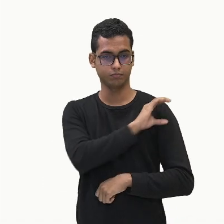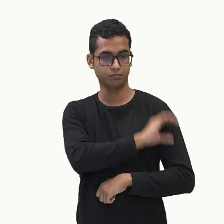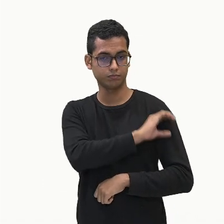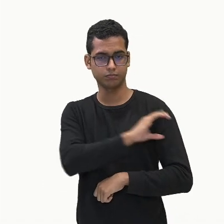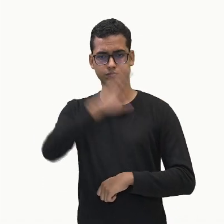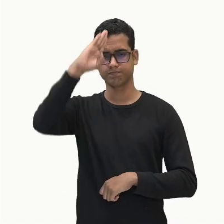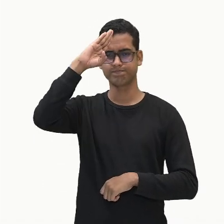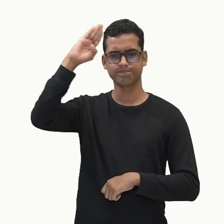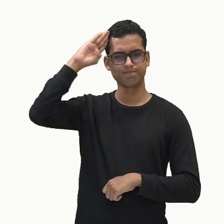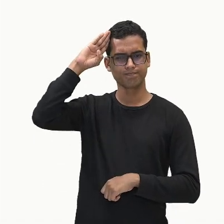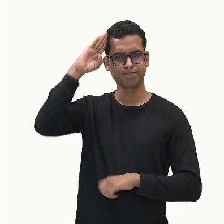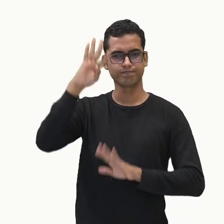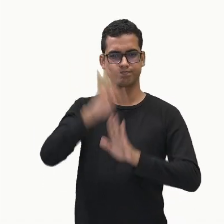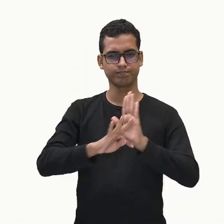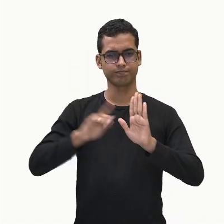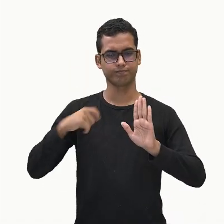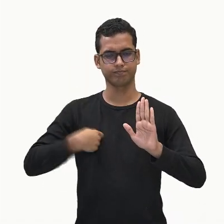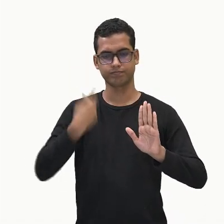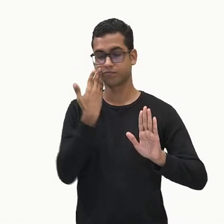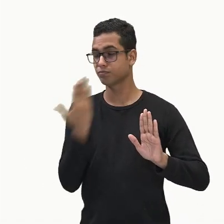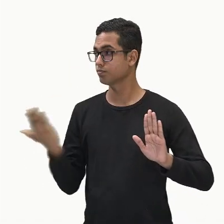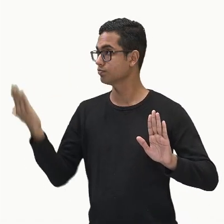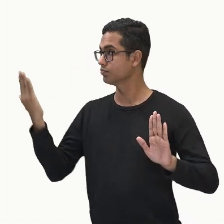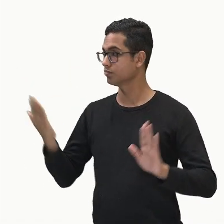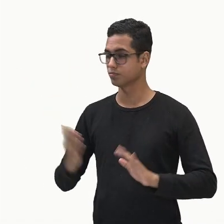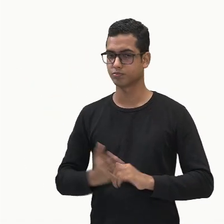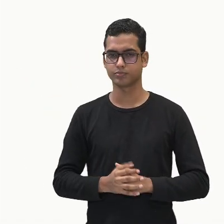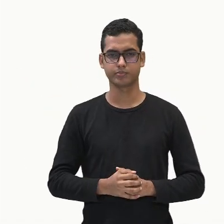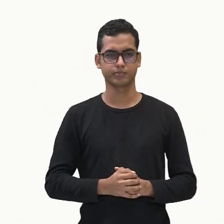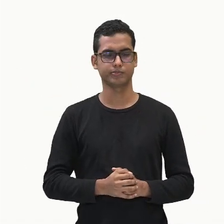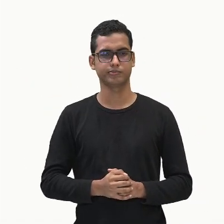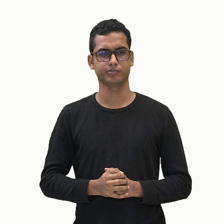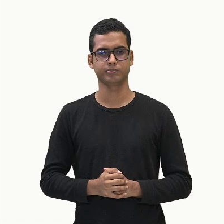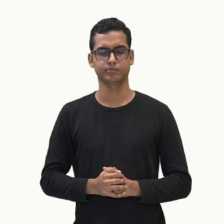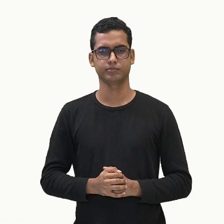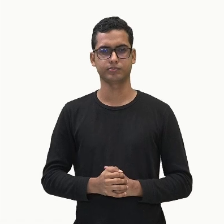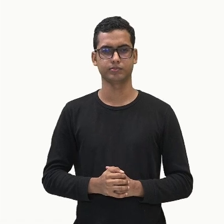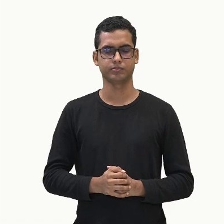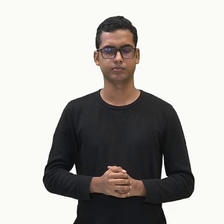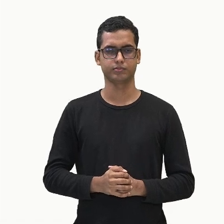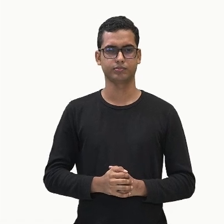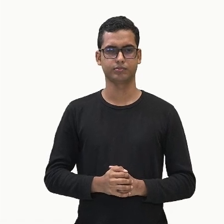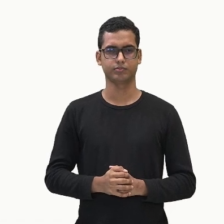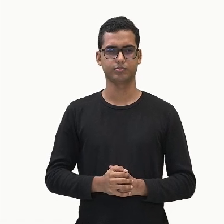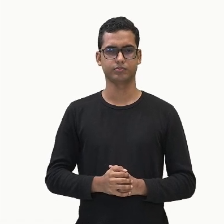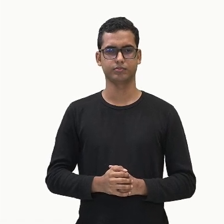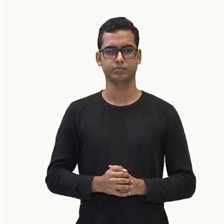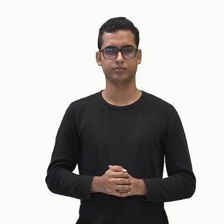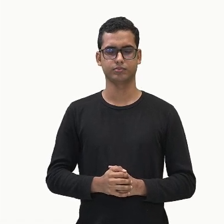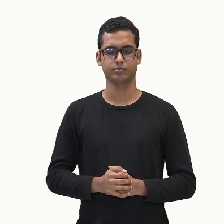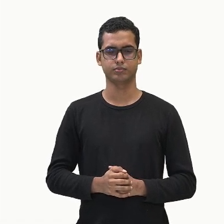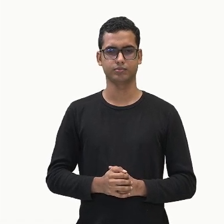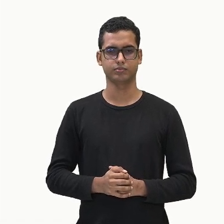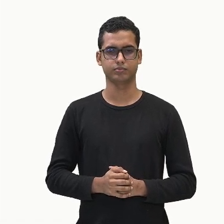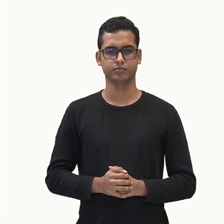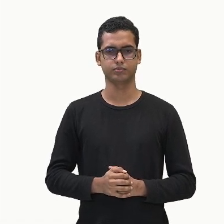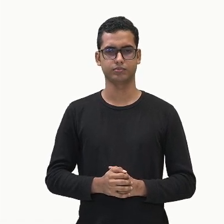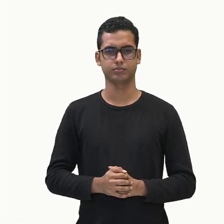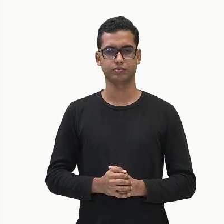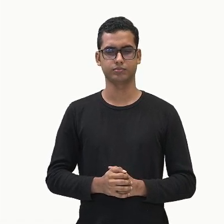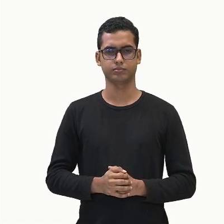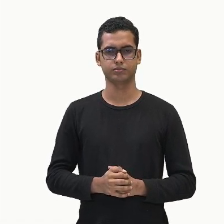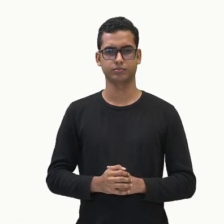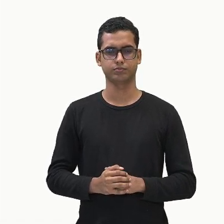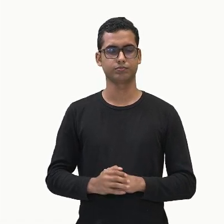las actividades de aprendizaje de los estudiantes em los diferentes puestos de aprendizaje.